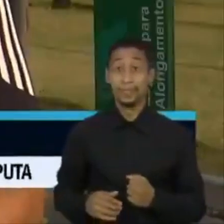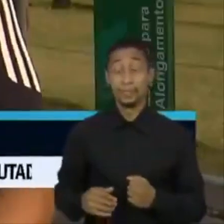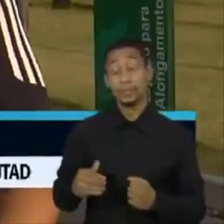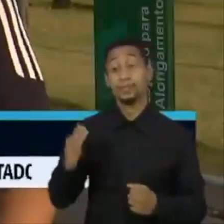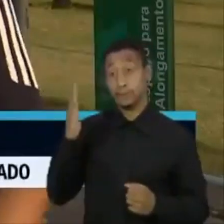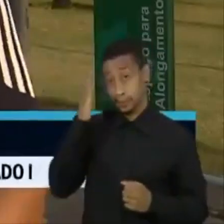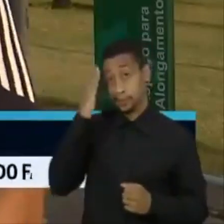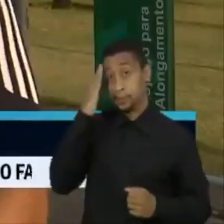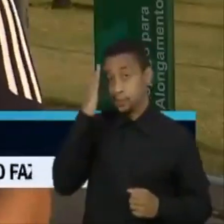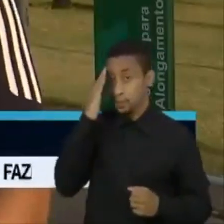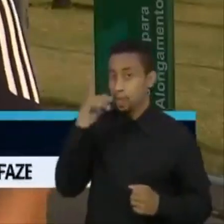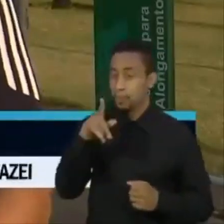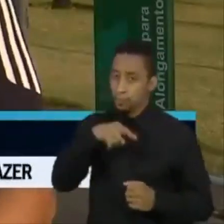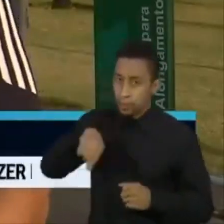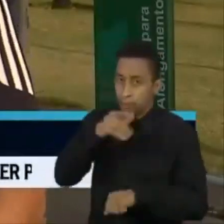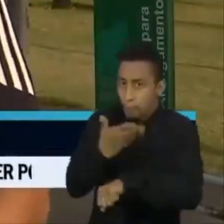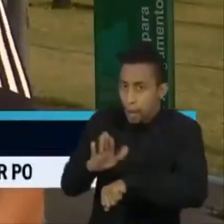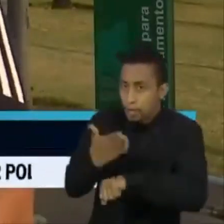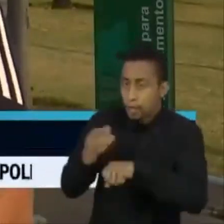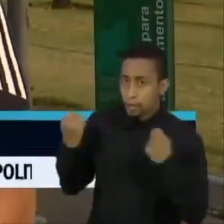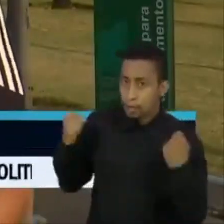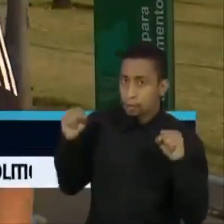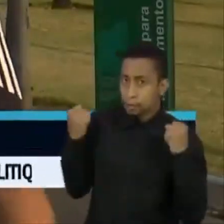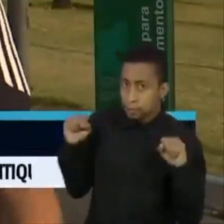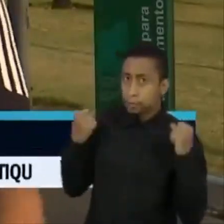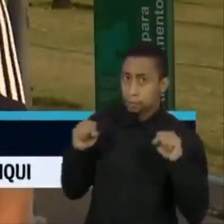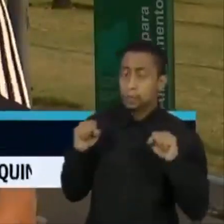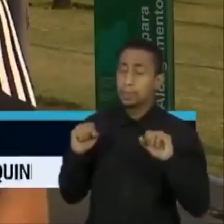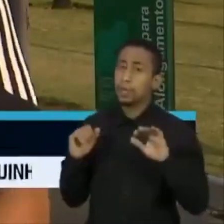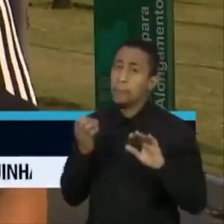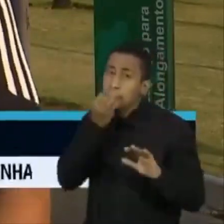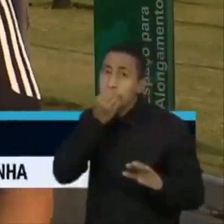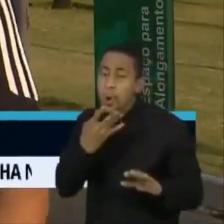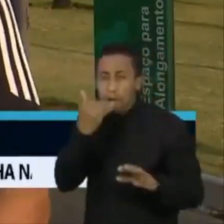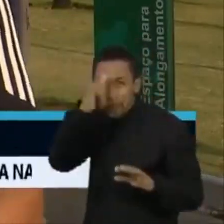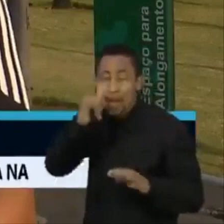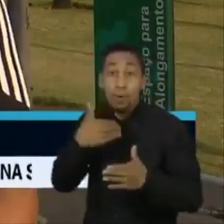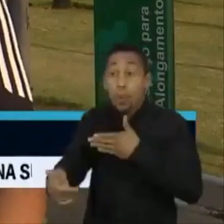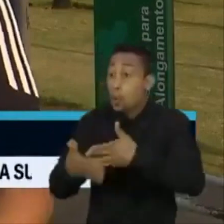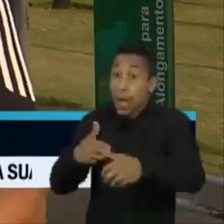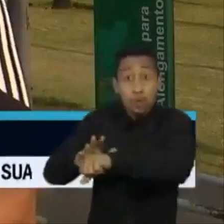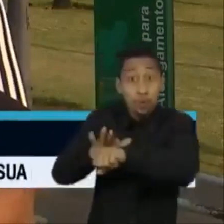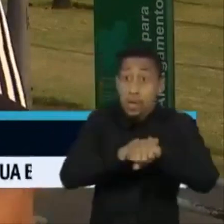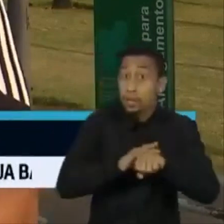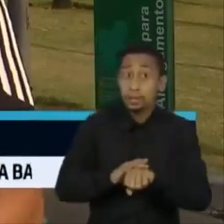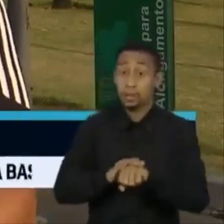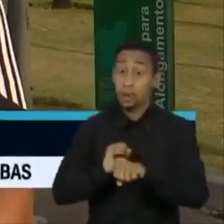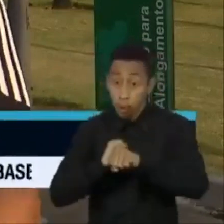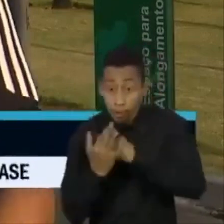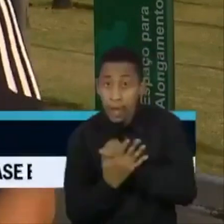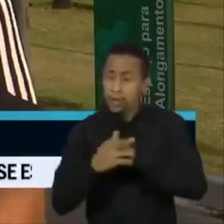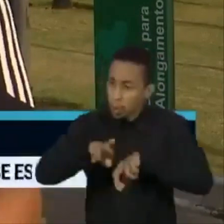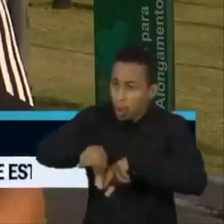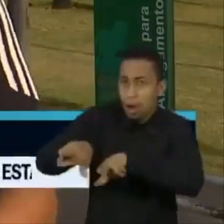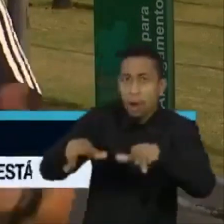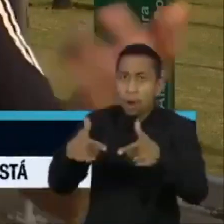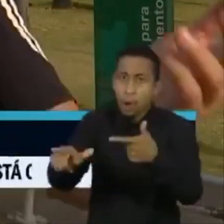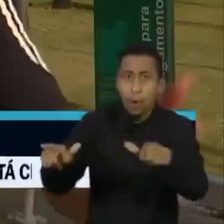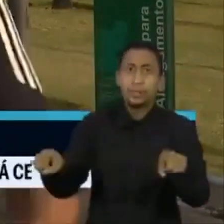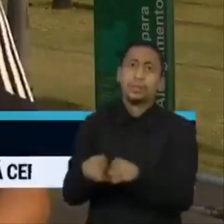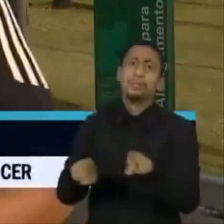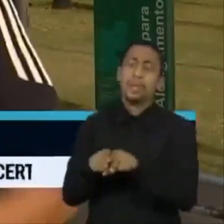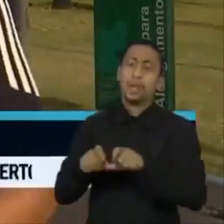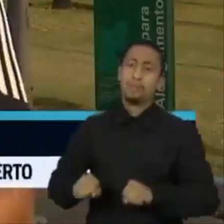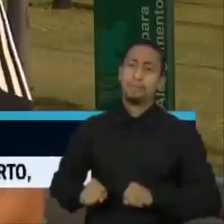sabe que quem tem uma prática de exercício até não somente com o convite mas outras doenças também acaba ajudando né Por Conta do sistema imunológico